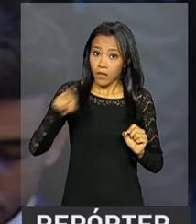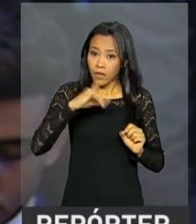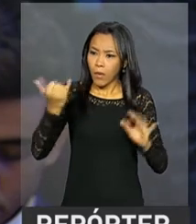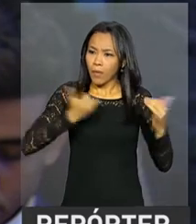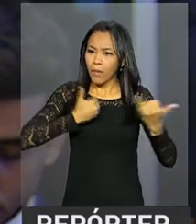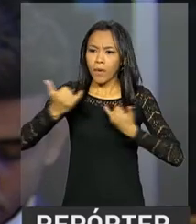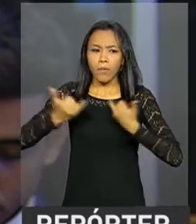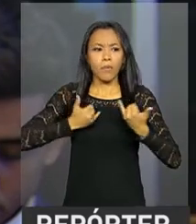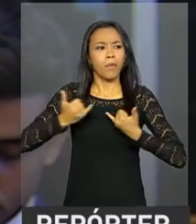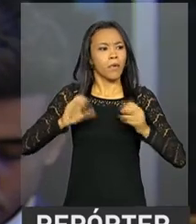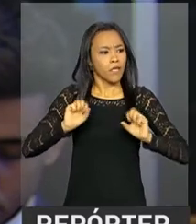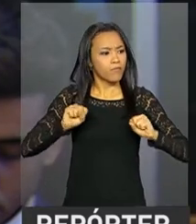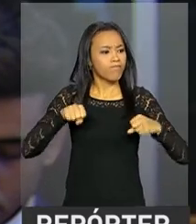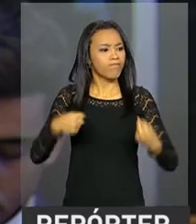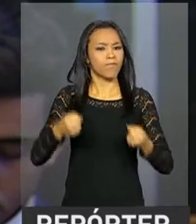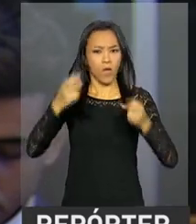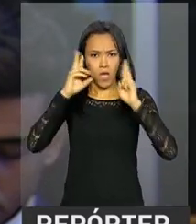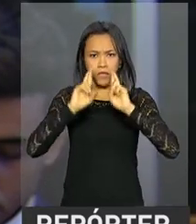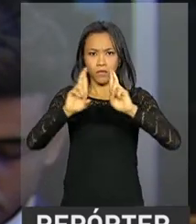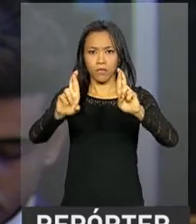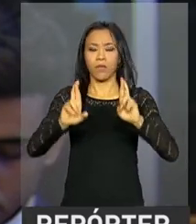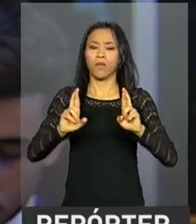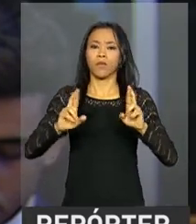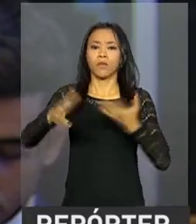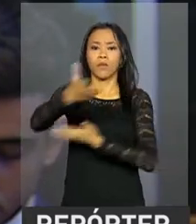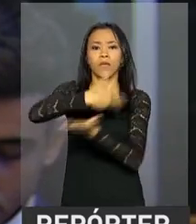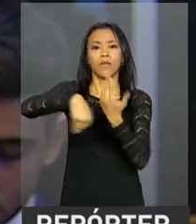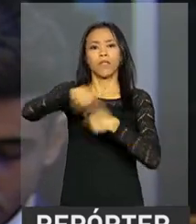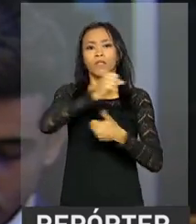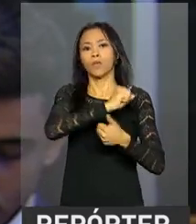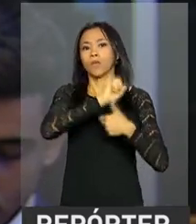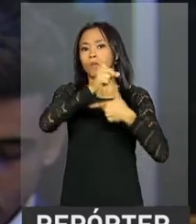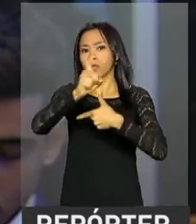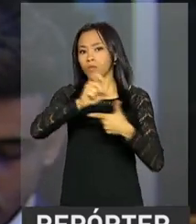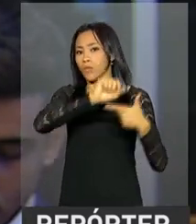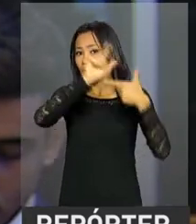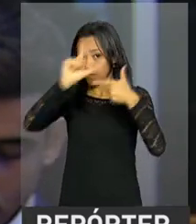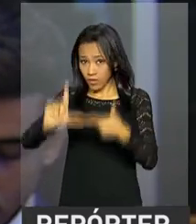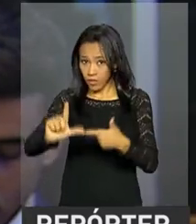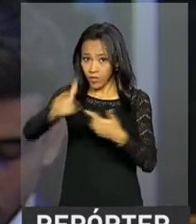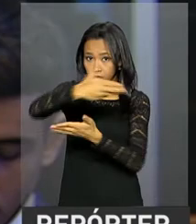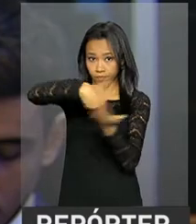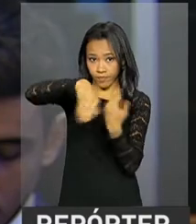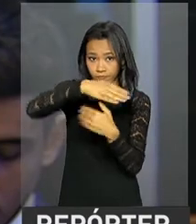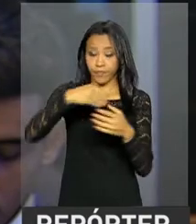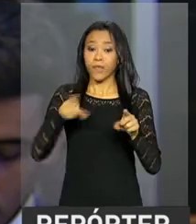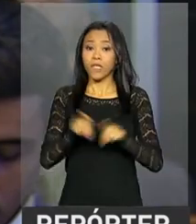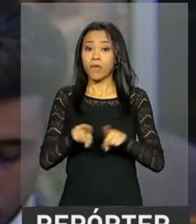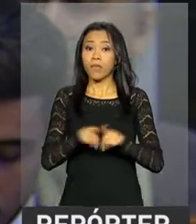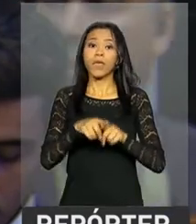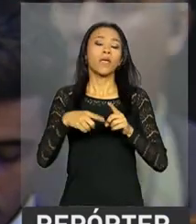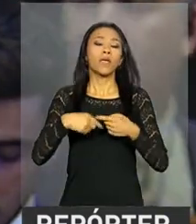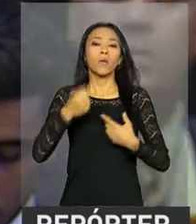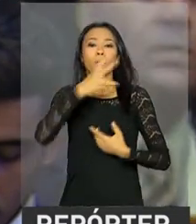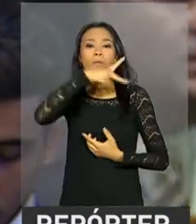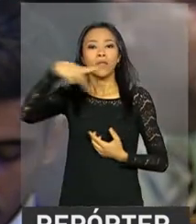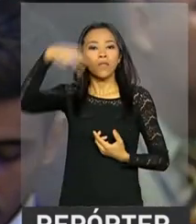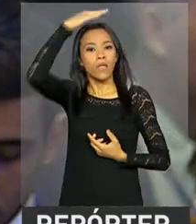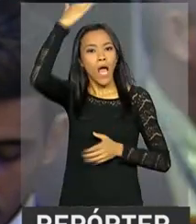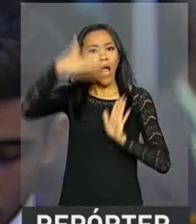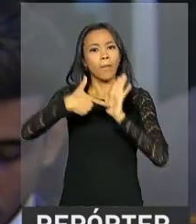e restaurar a harmonia e o respeito entre o Executivo e o Poder Legislativo. O presidente apresentou ainda um balanço das